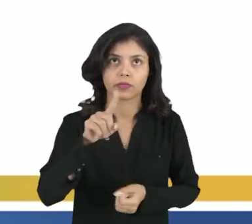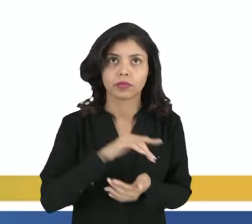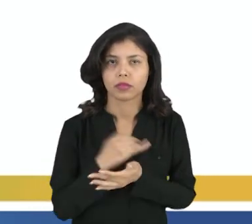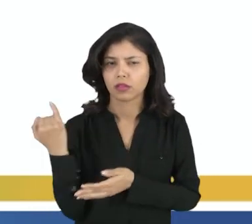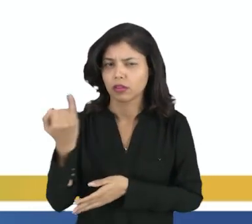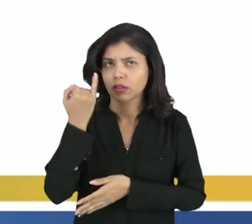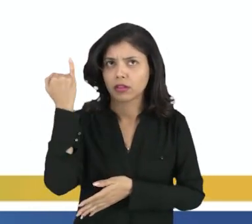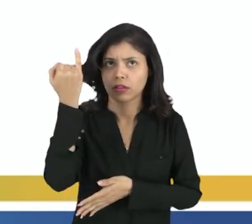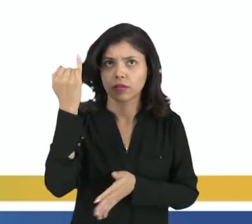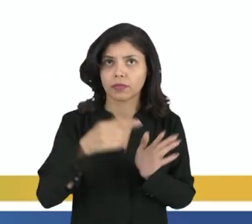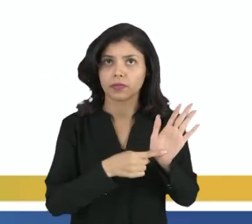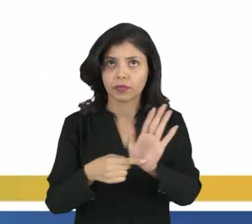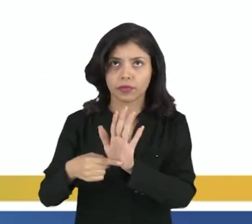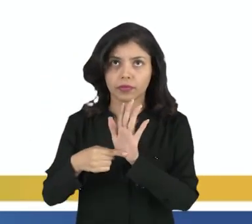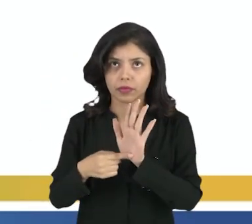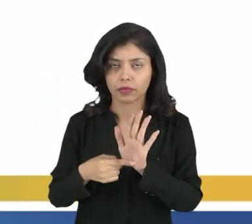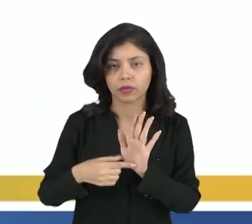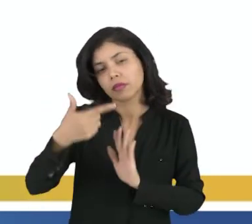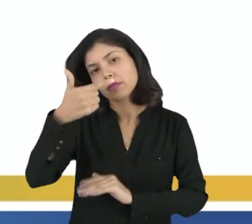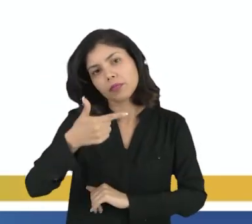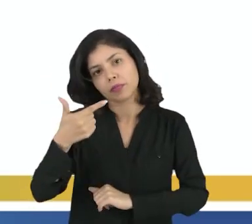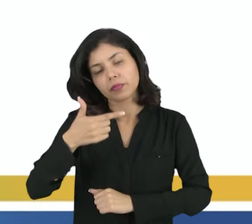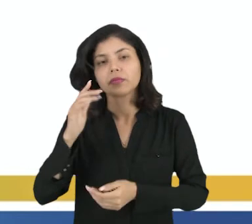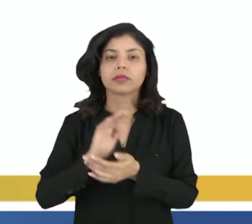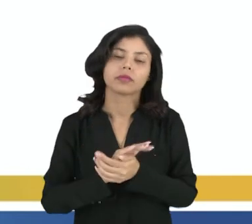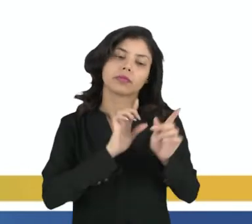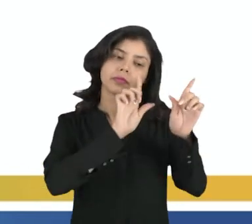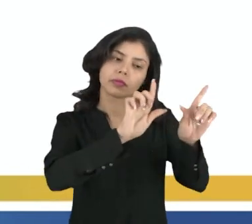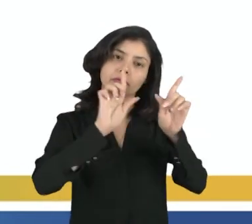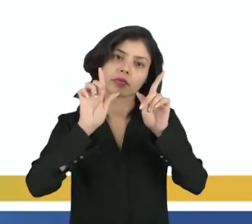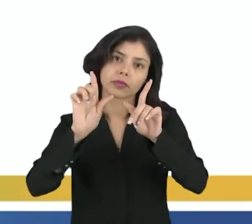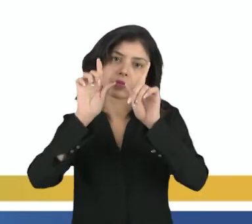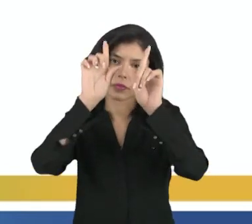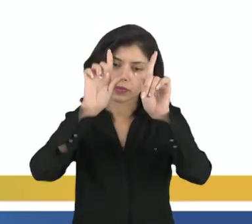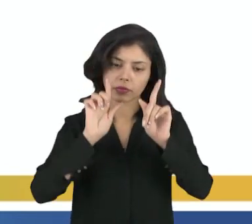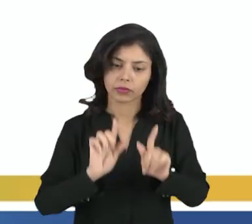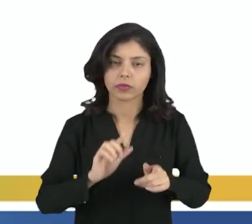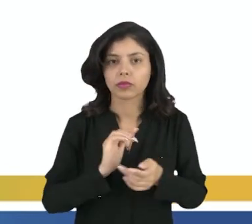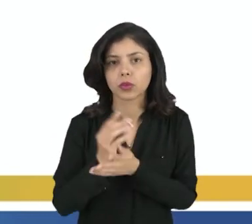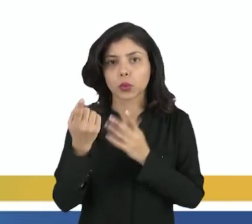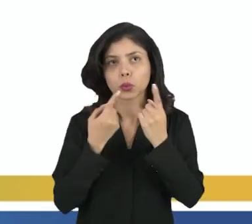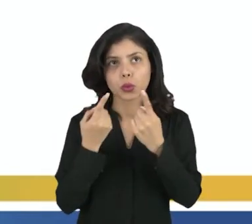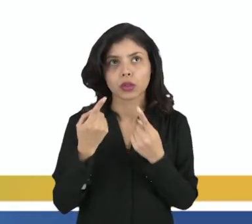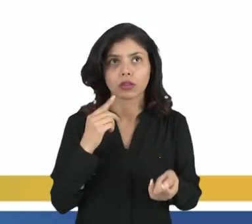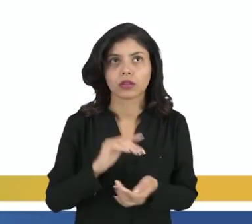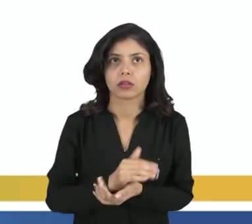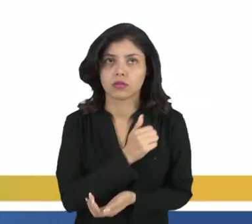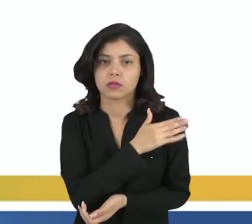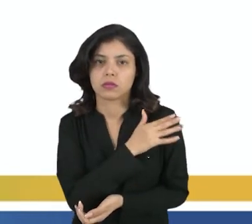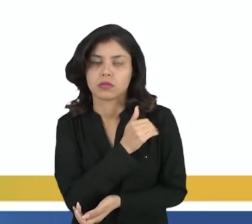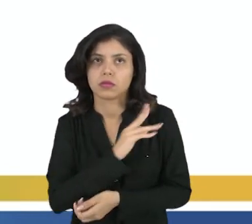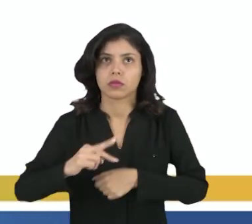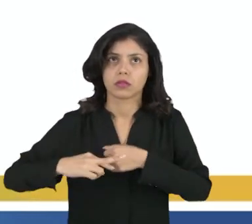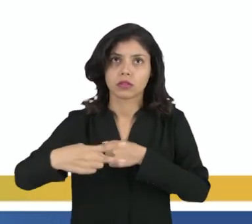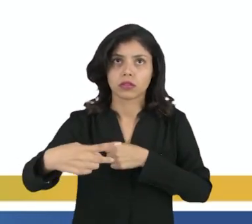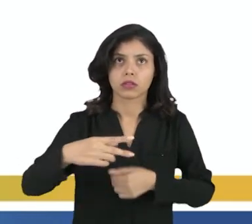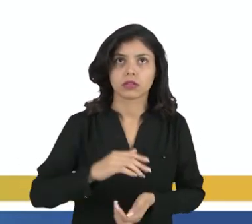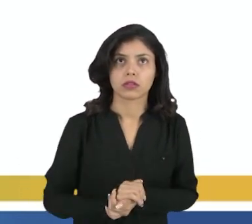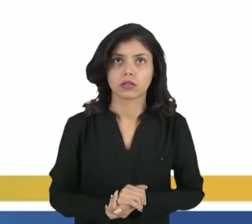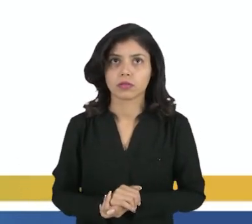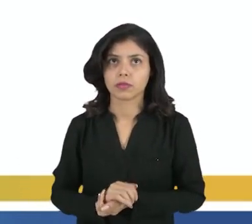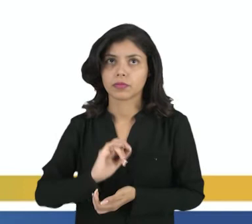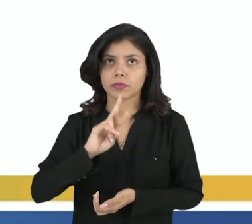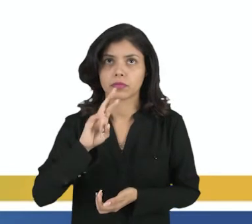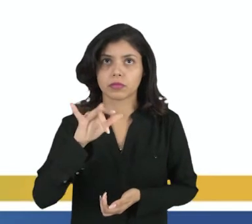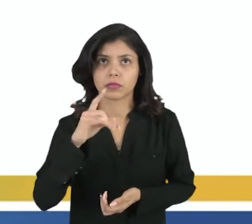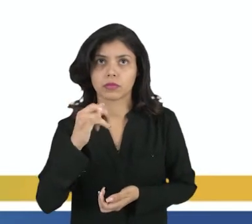verbal, principalmente no que se refere ao segundo desenho, revela o discurso preconceituoso e,